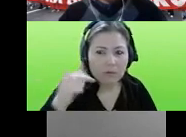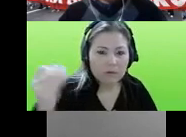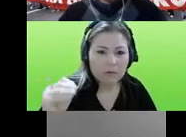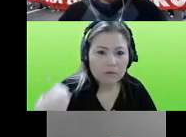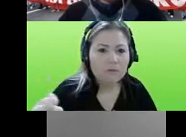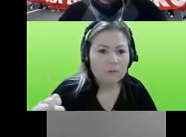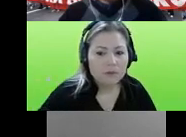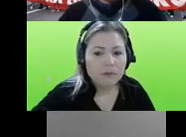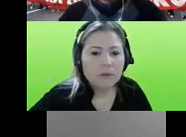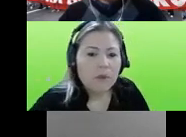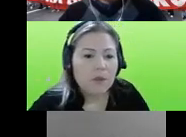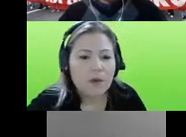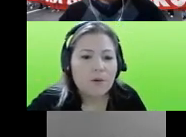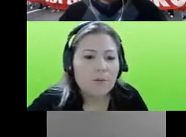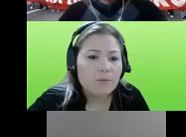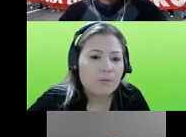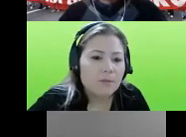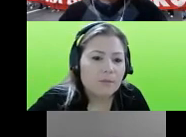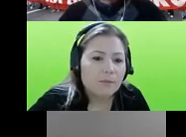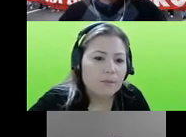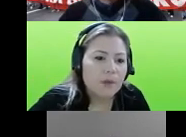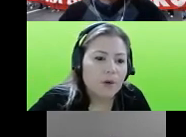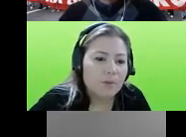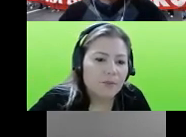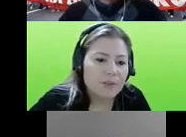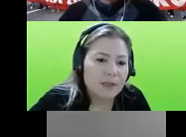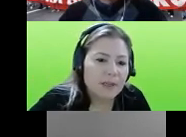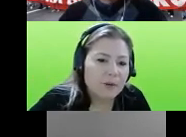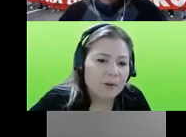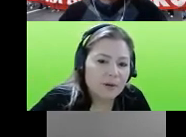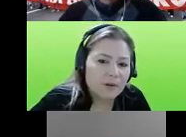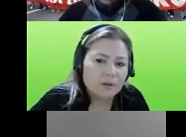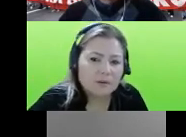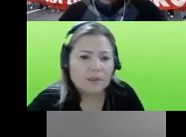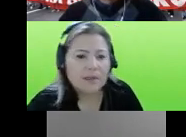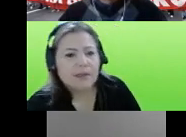Pode sim. Tá. Então, desculpa, havia... Professor Emil,